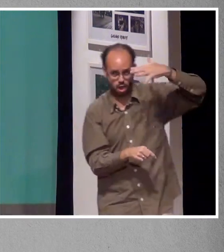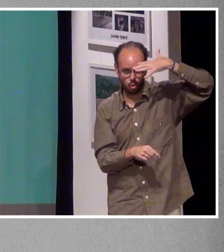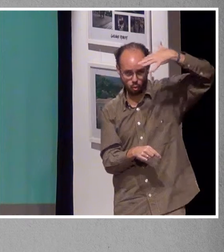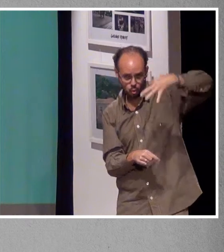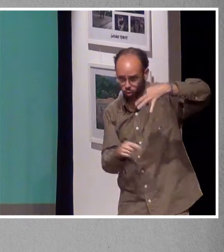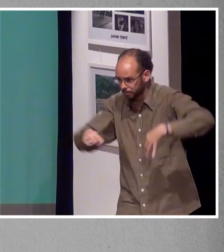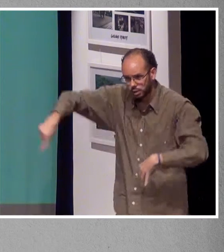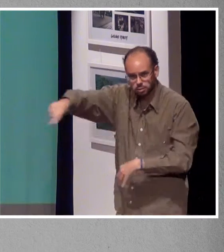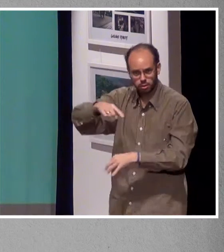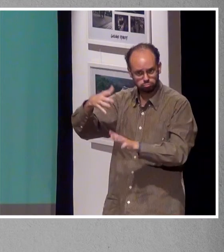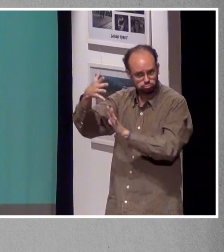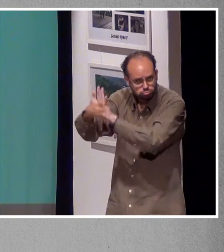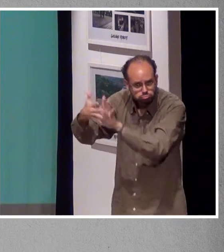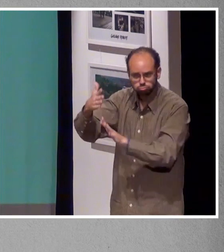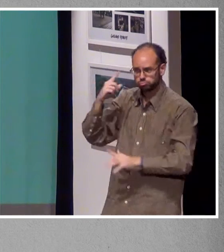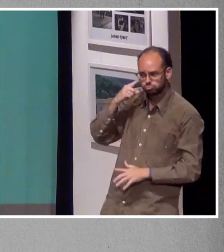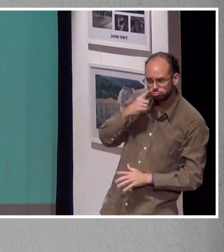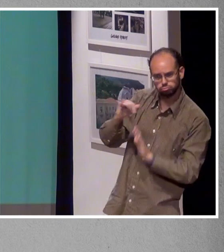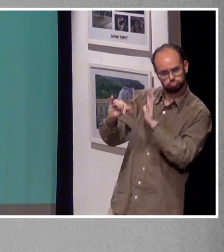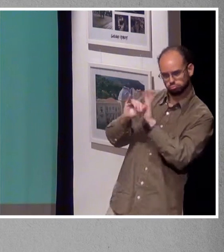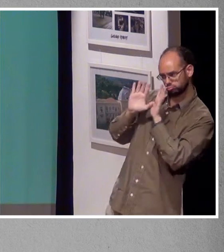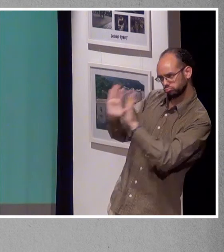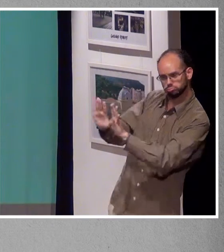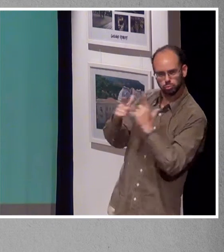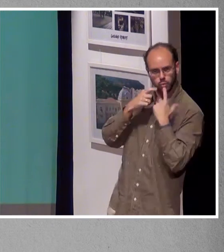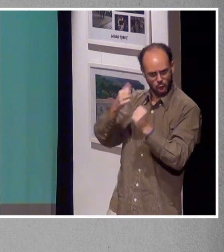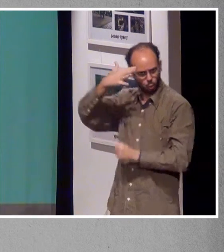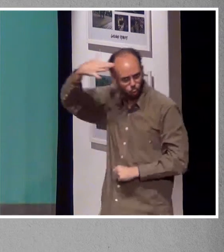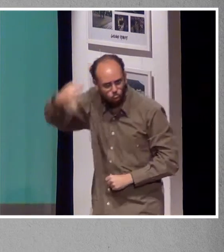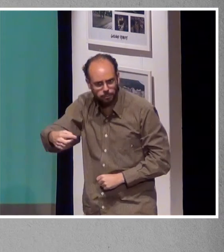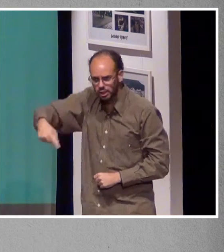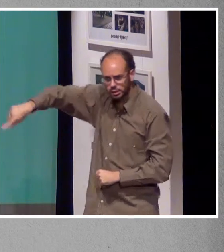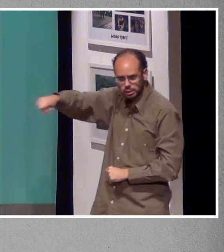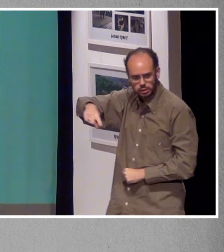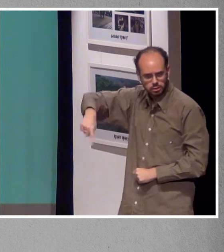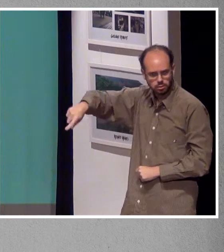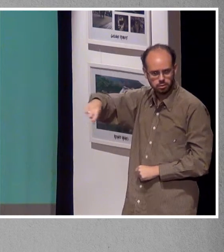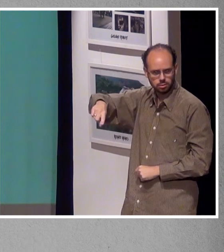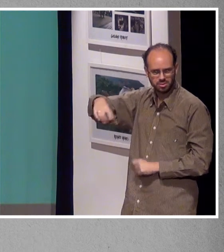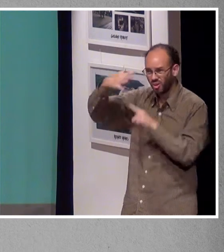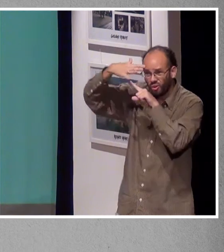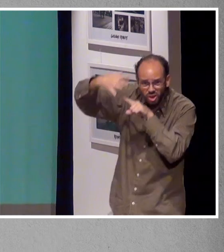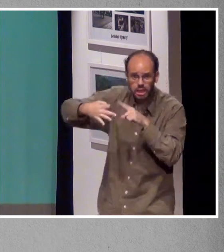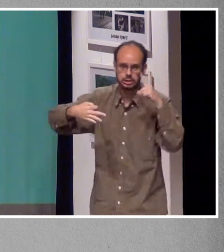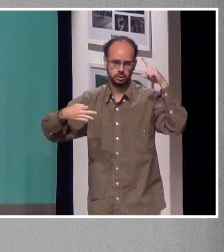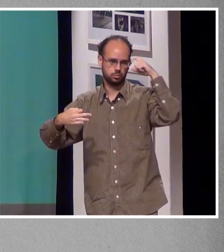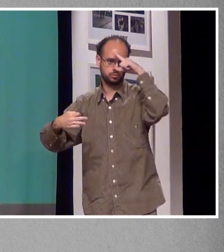Temos a sociedade, o ouvinte, os surdos com a sua identidade,